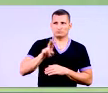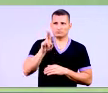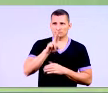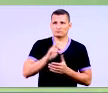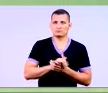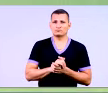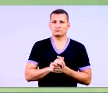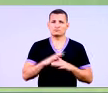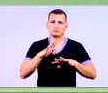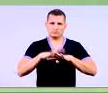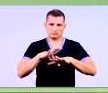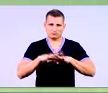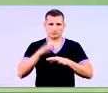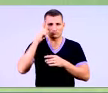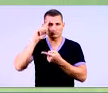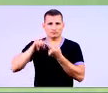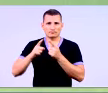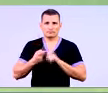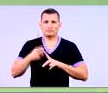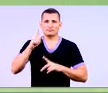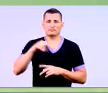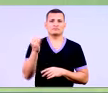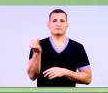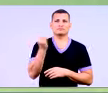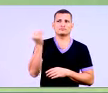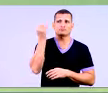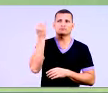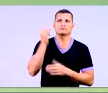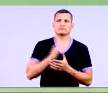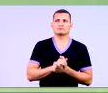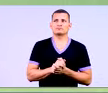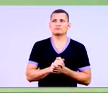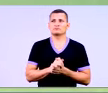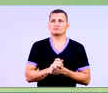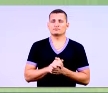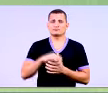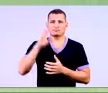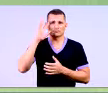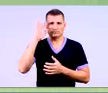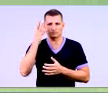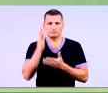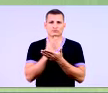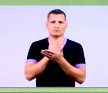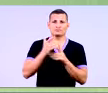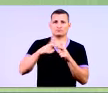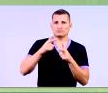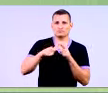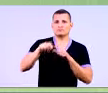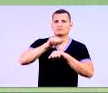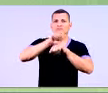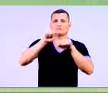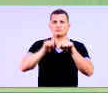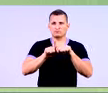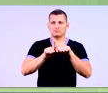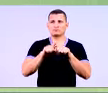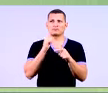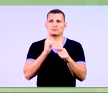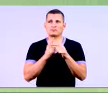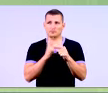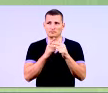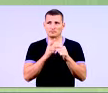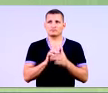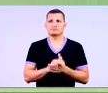matemáticas e lógicos é muito importante para resolver determinados problemas algoritmos porque